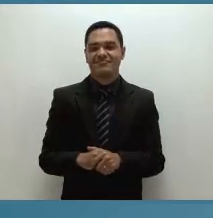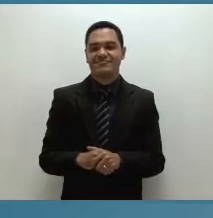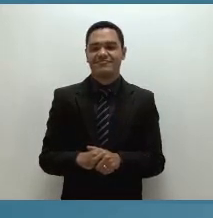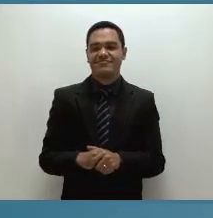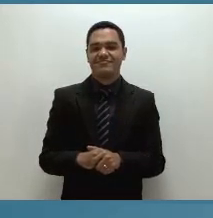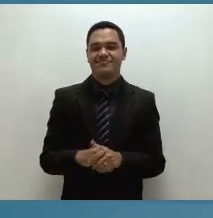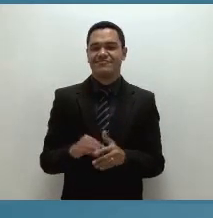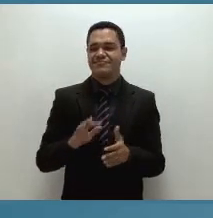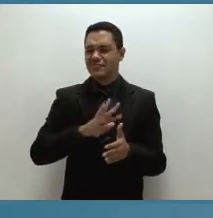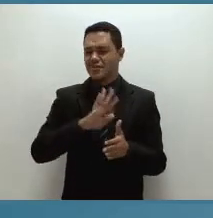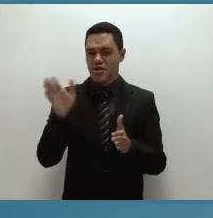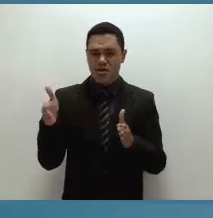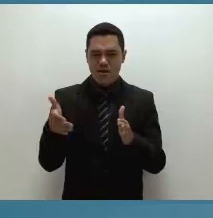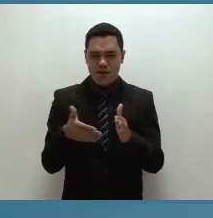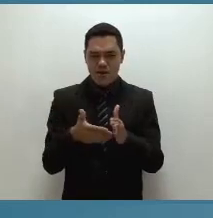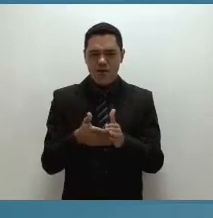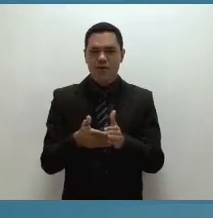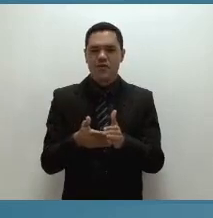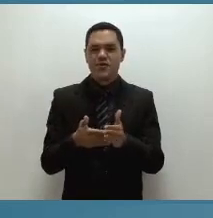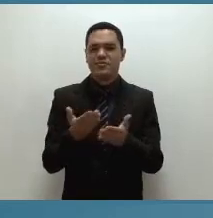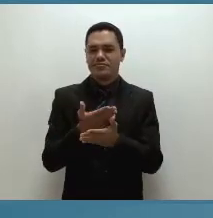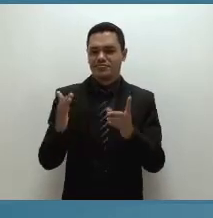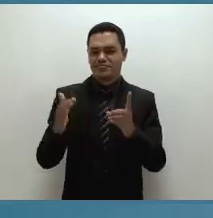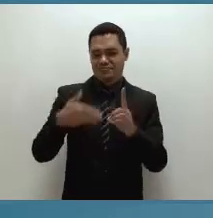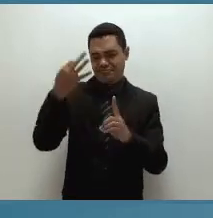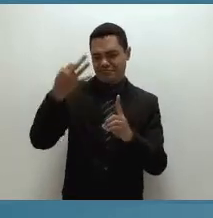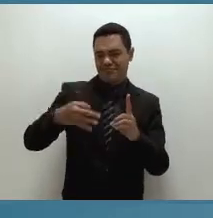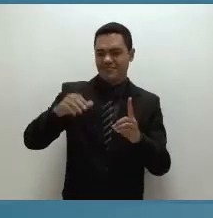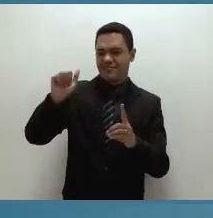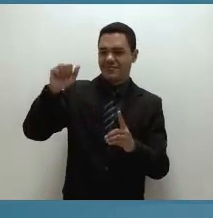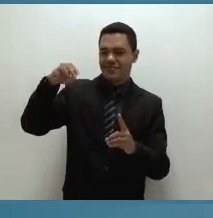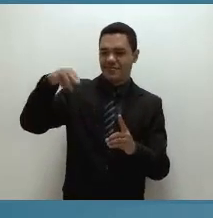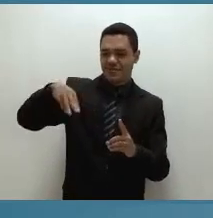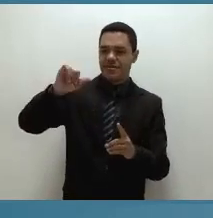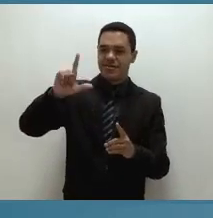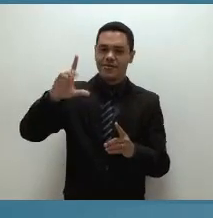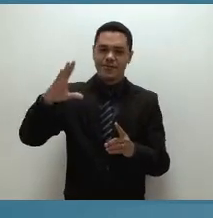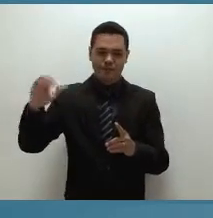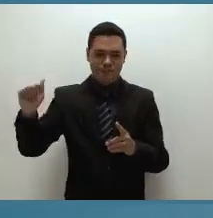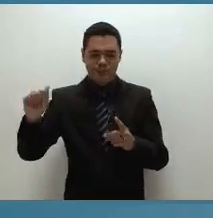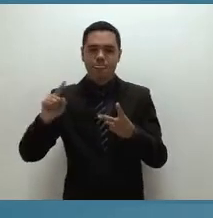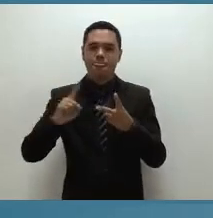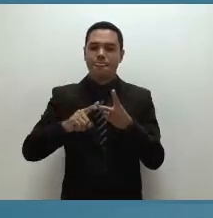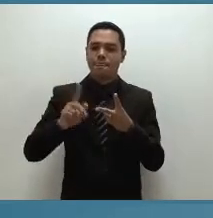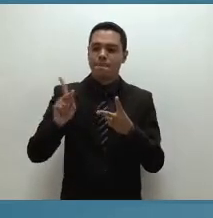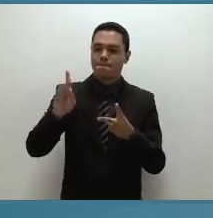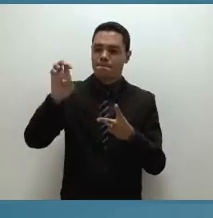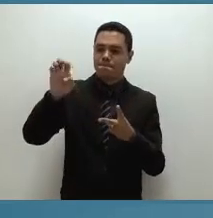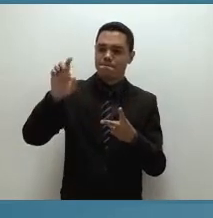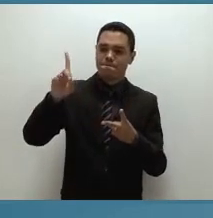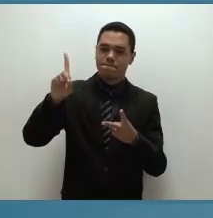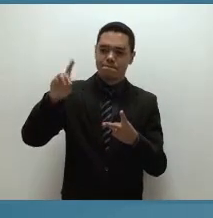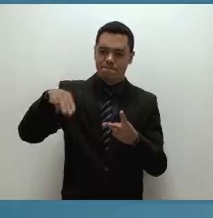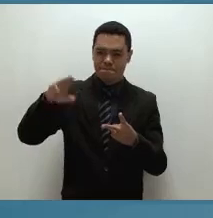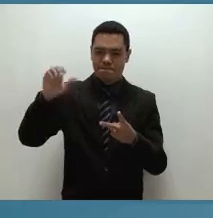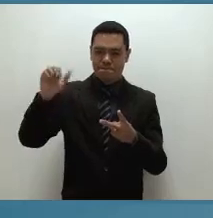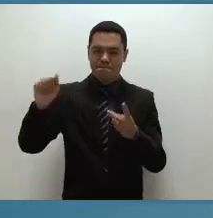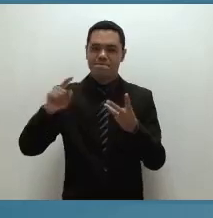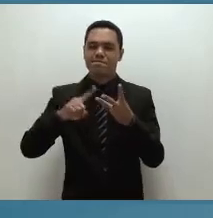benfeitores do tribunal, o Antônio, a Kédia, a Marquinhos, a Necisa, também eu desejo tudo